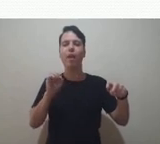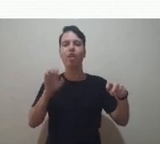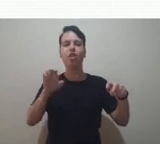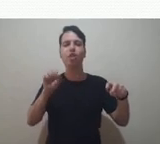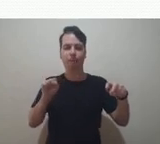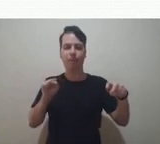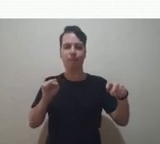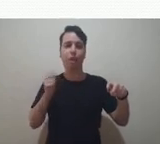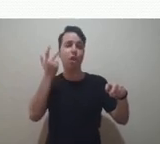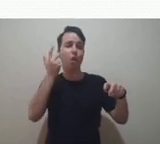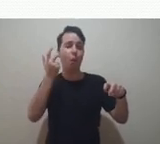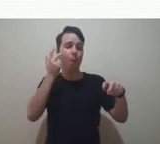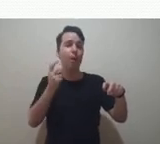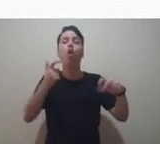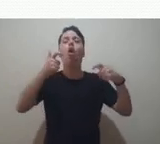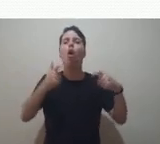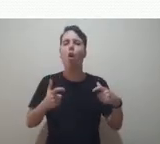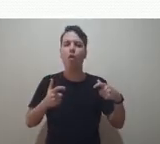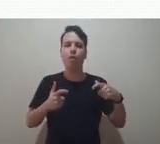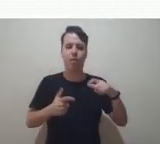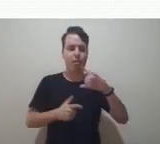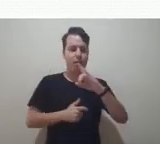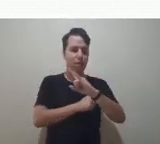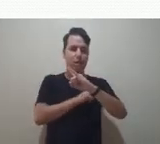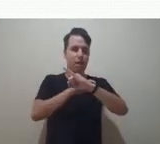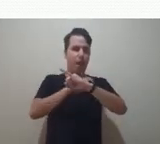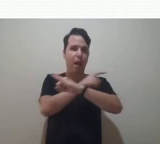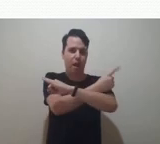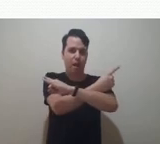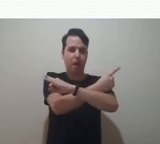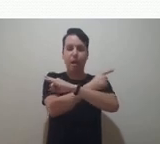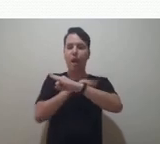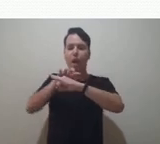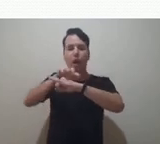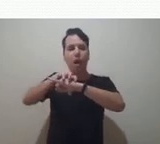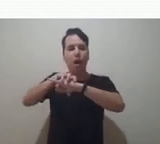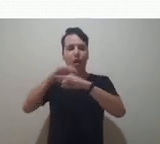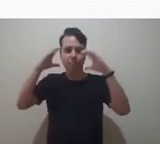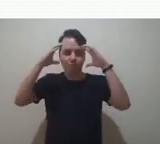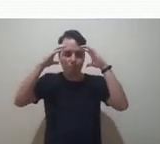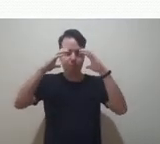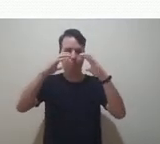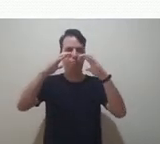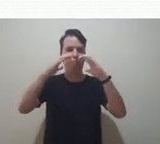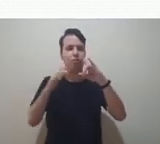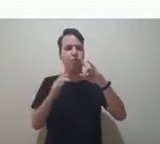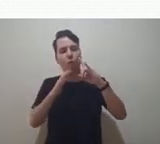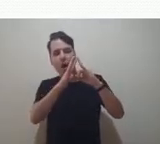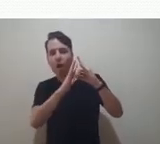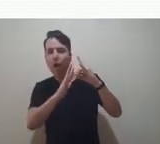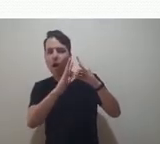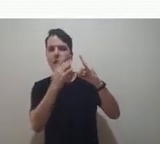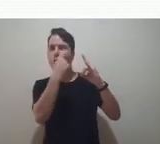As lesões geradas por traumas não acidentais, geralmente elas são lesões mais craniais.